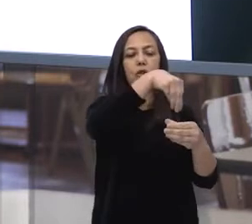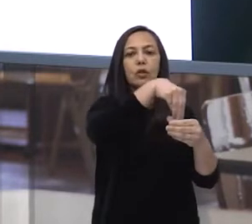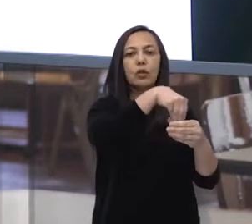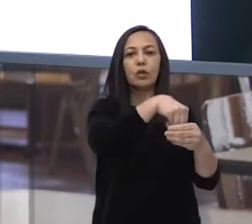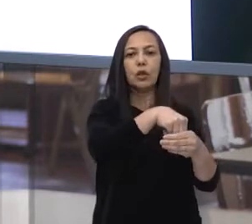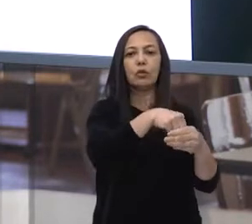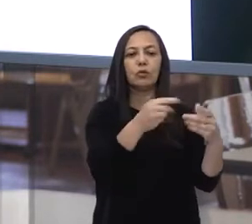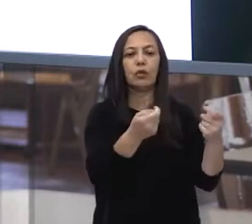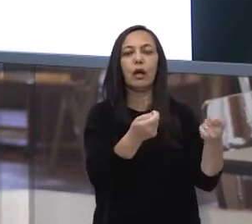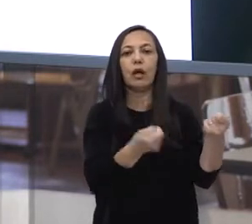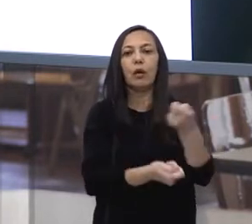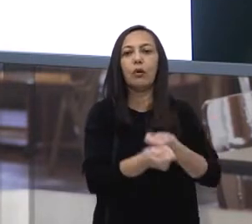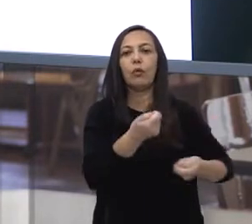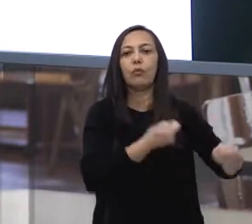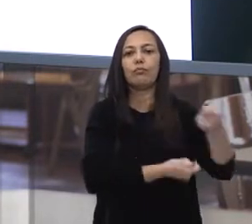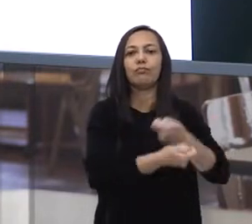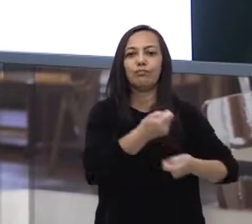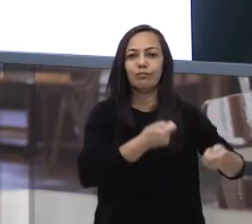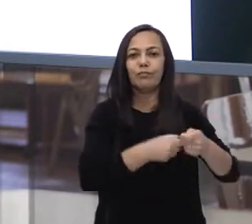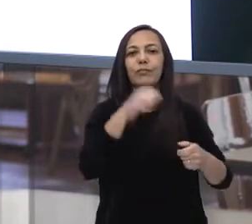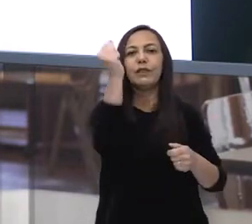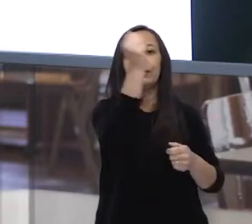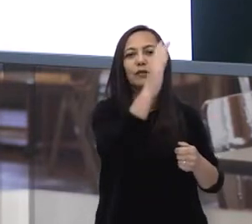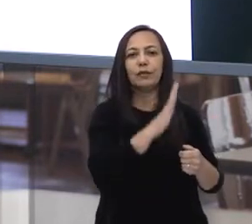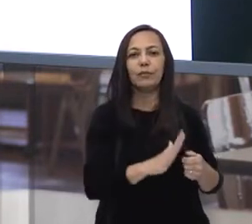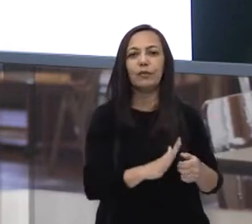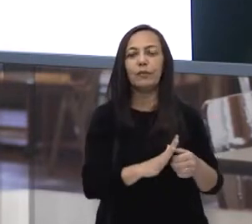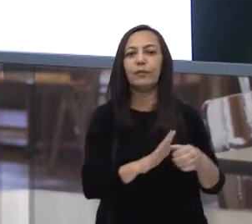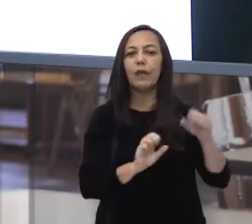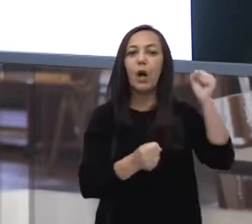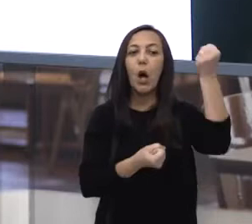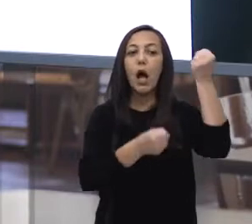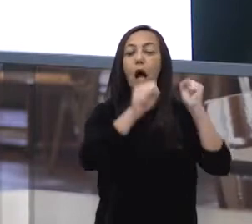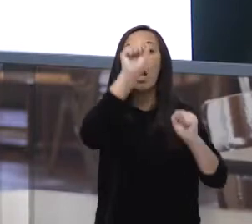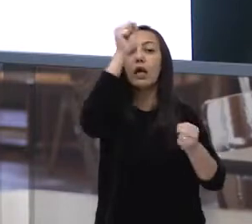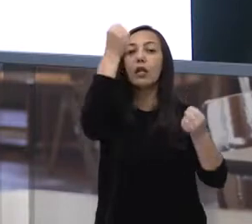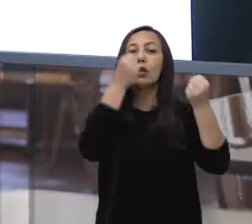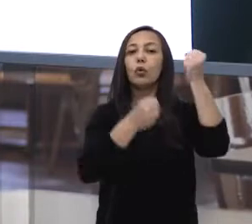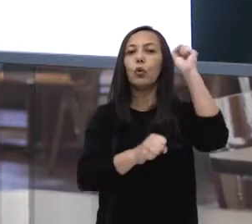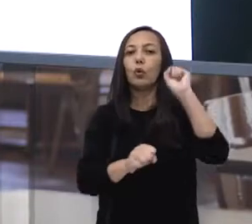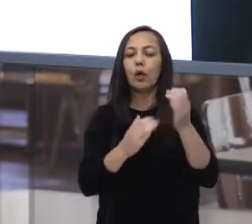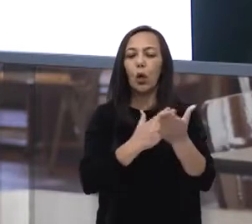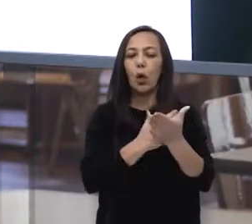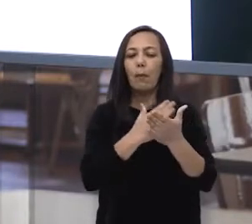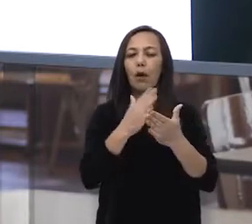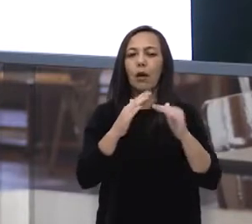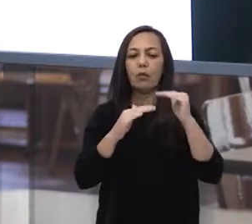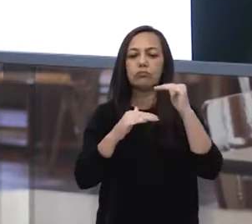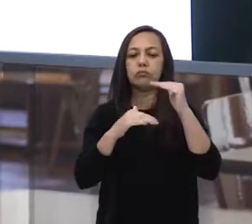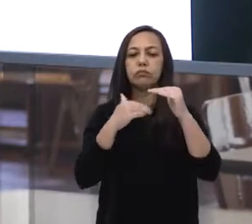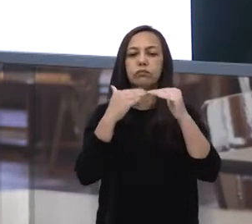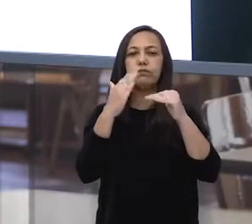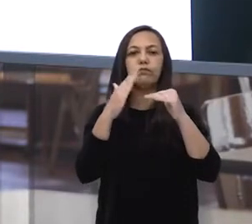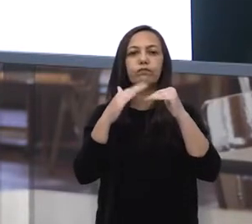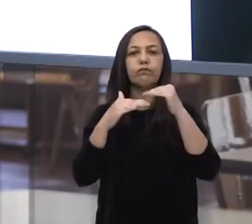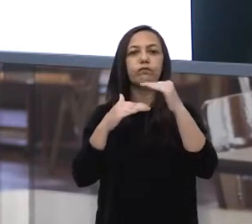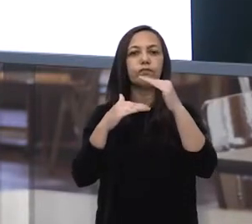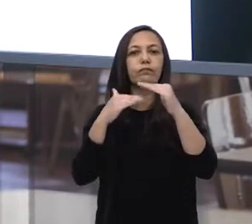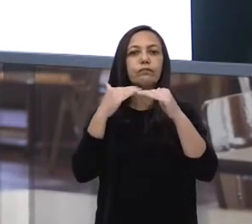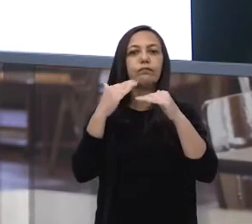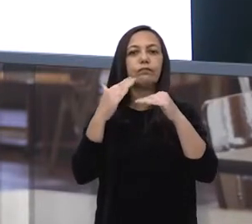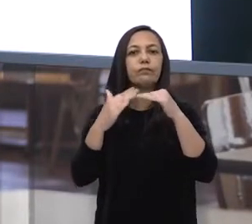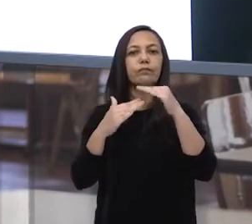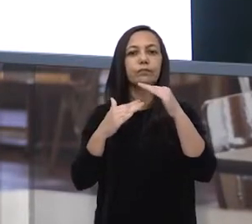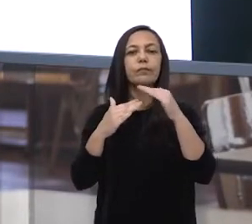dentro da economia brasileira e a indústria começou a dar pequenas engatinhadas, tá bom? Então,